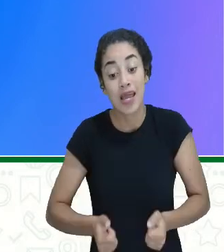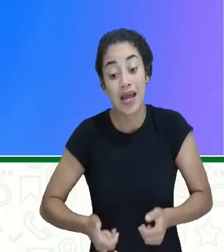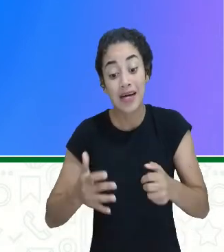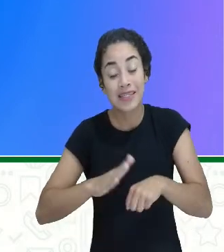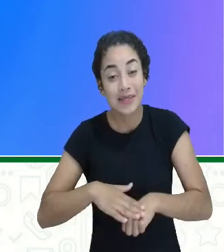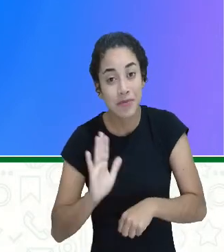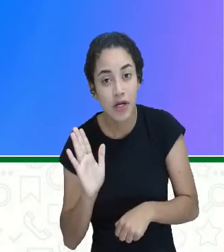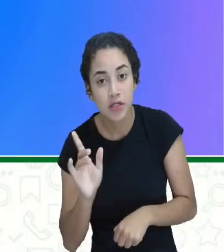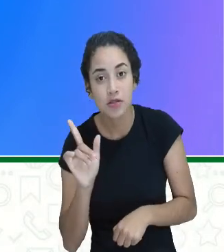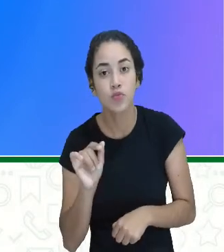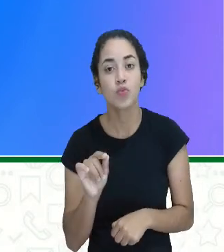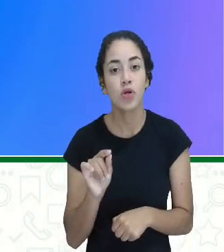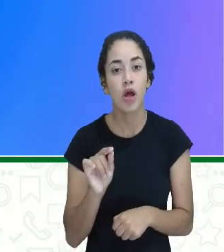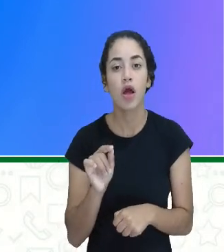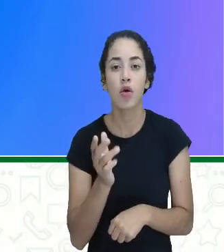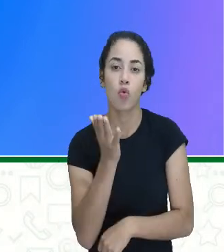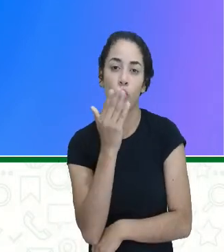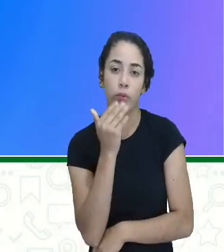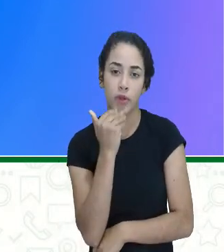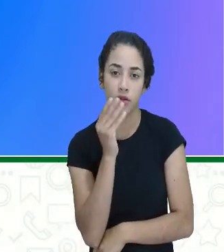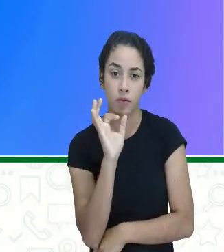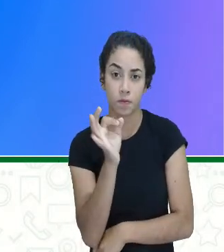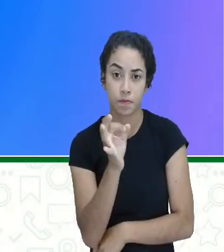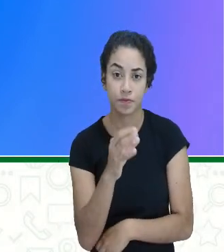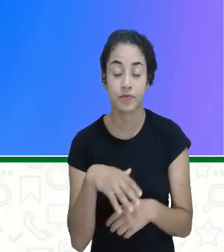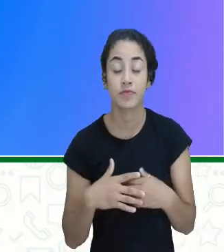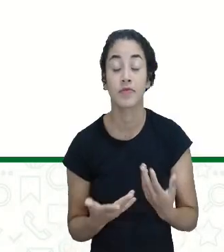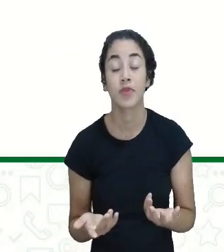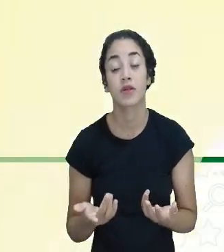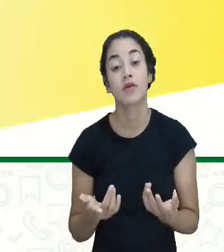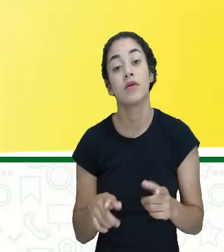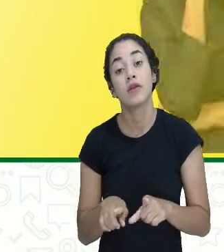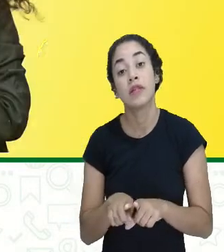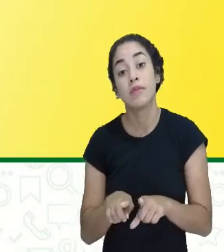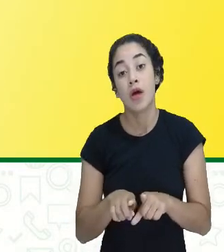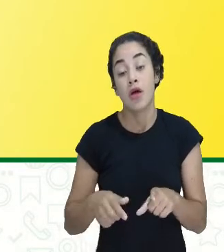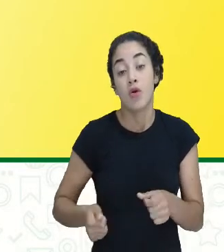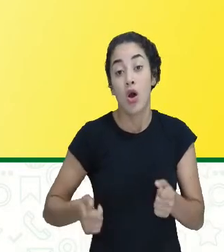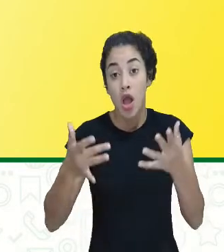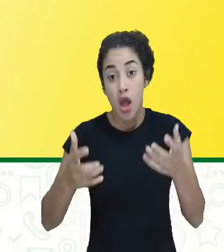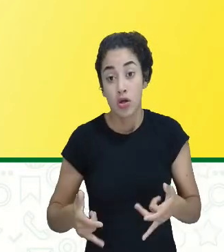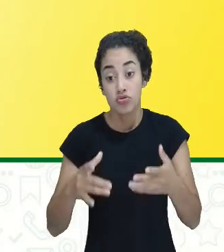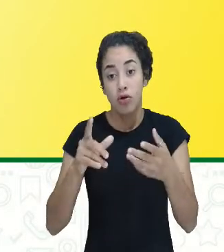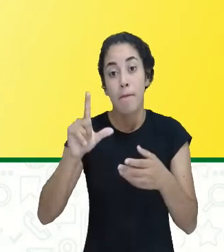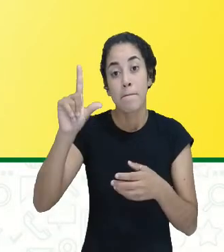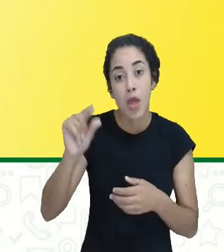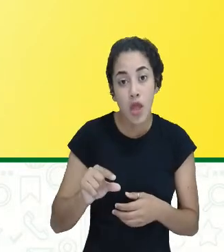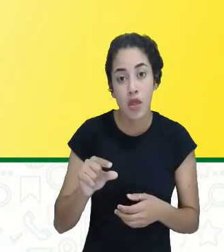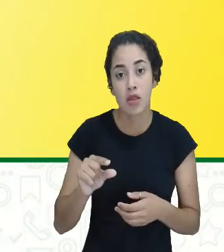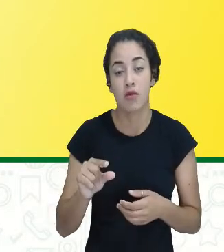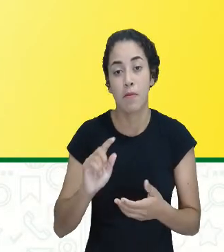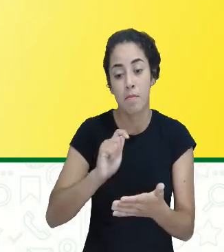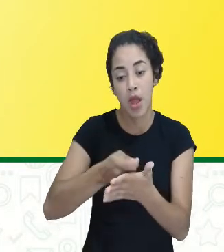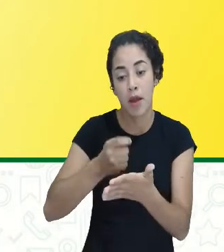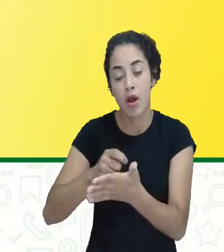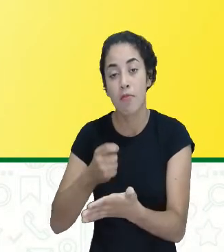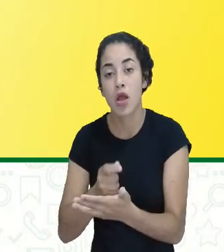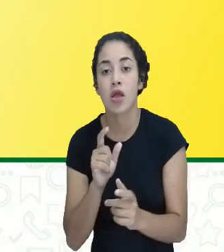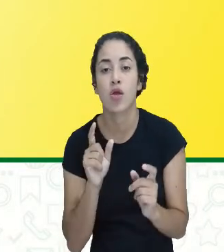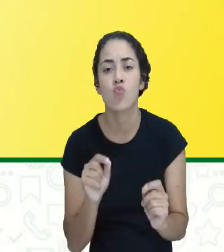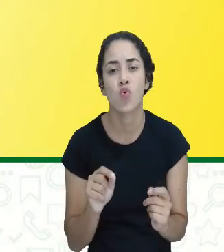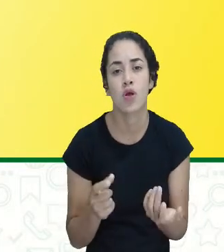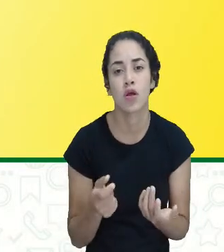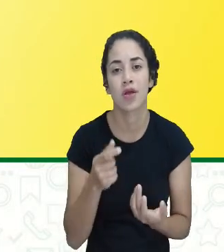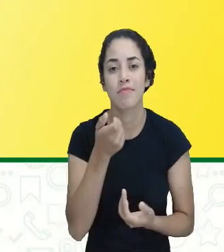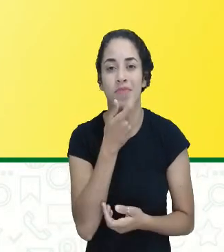alimentação, certo? E que o gasto menor, olha só, é com remédios,